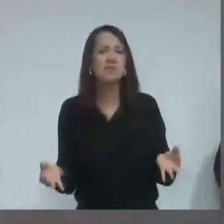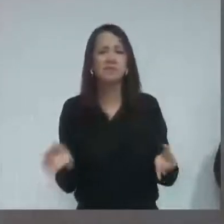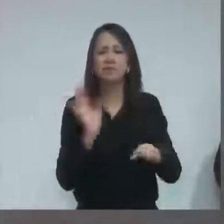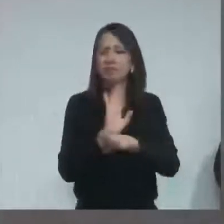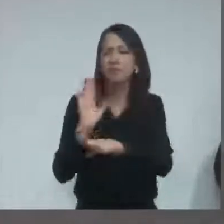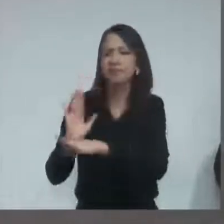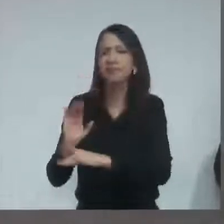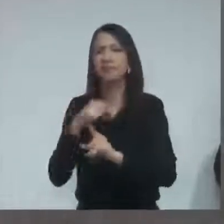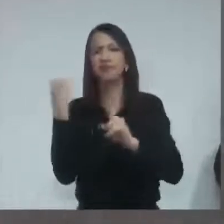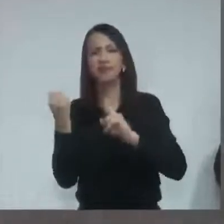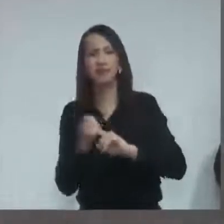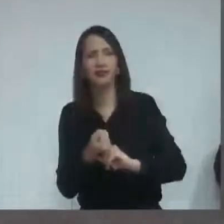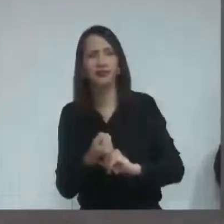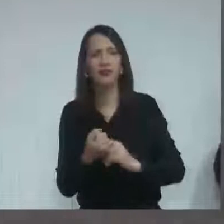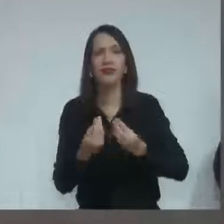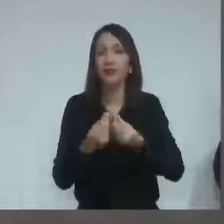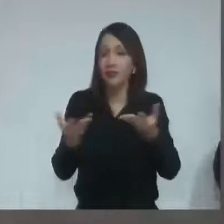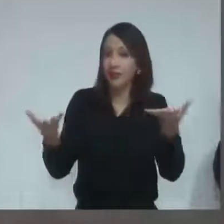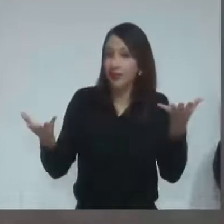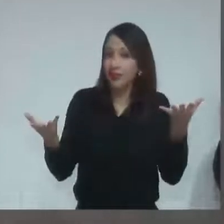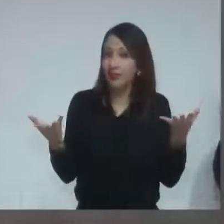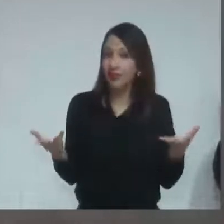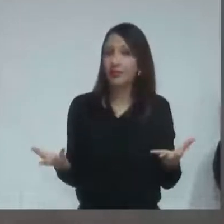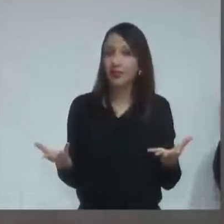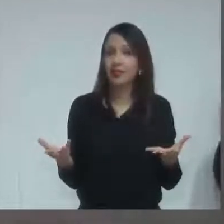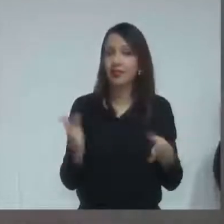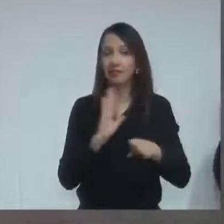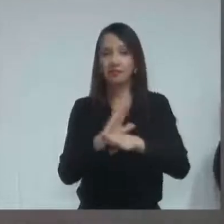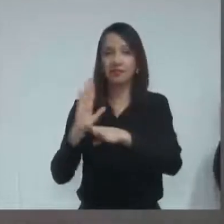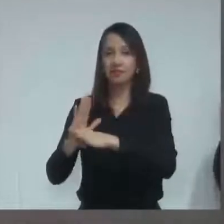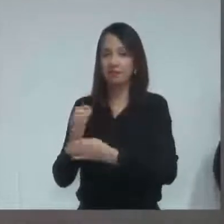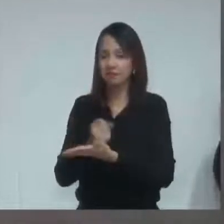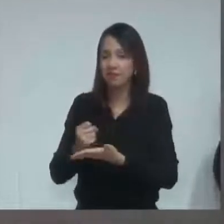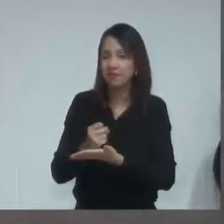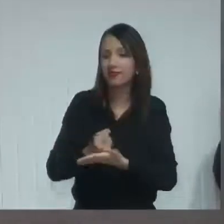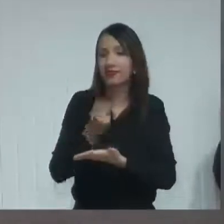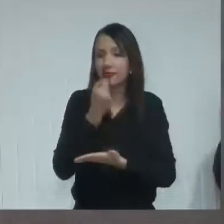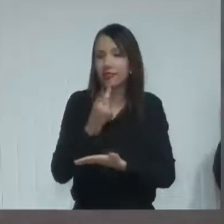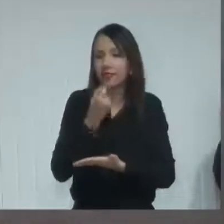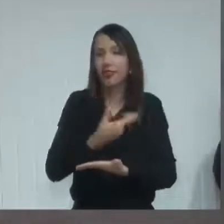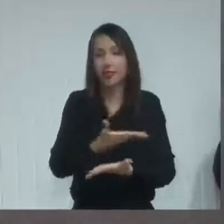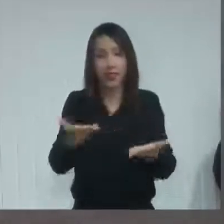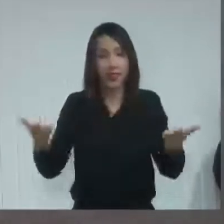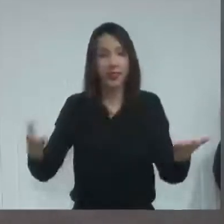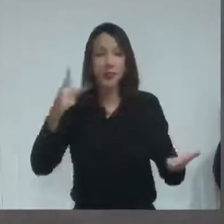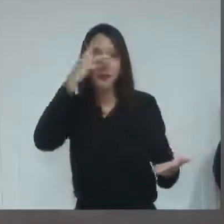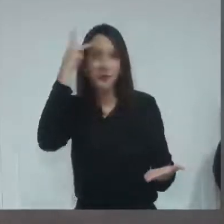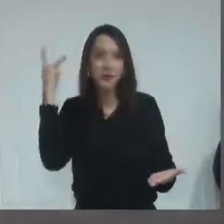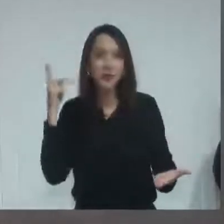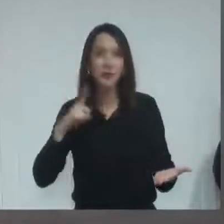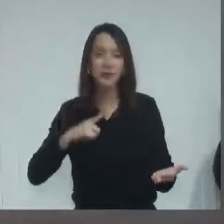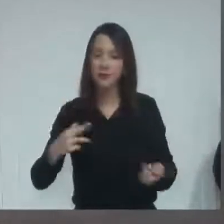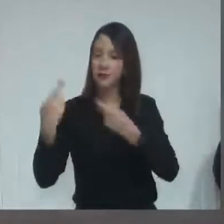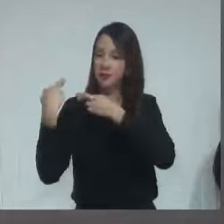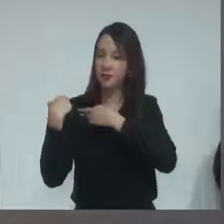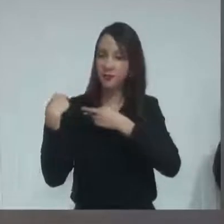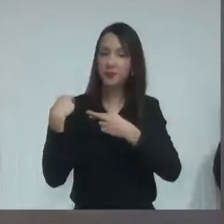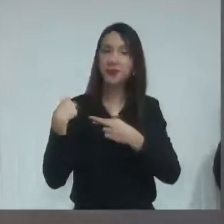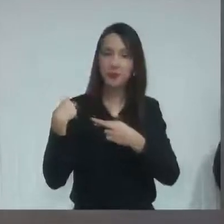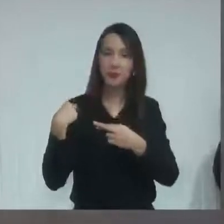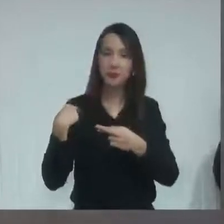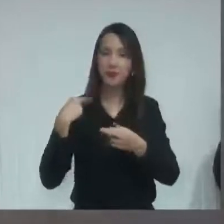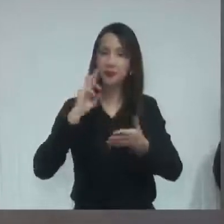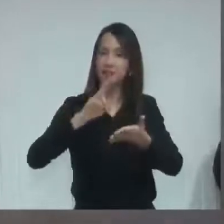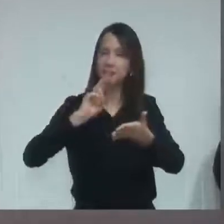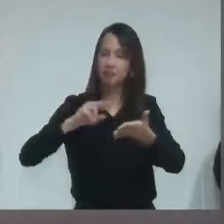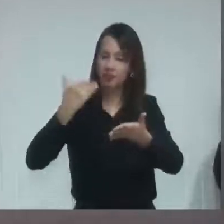social, de oferecimento de assistência farmacêutica para as pessoas, de responder às pautas dos servidores